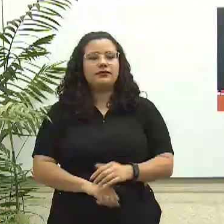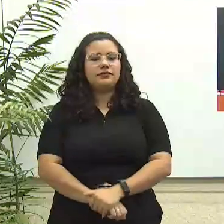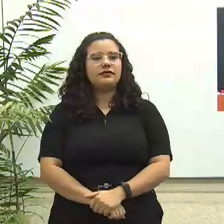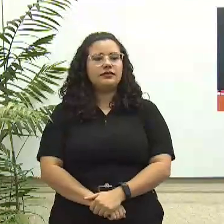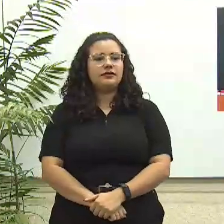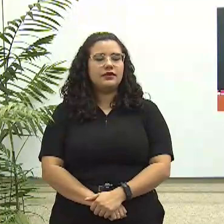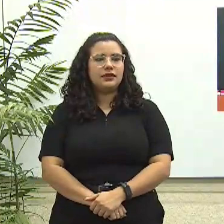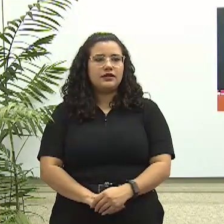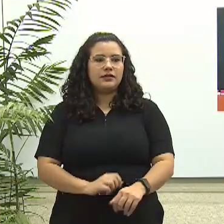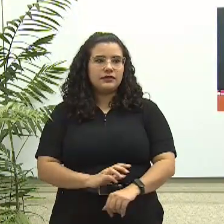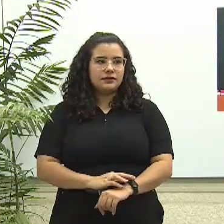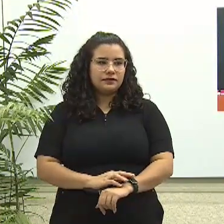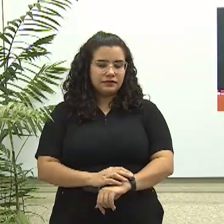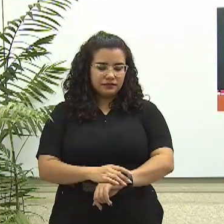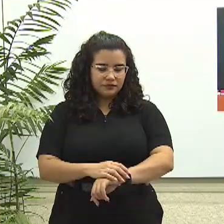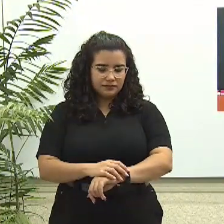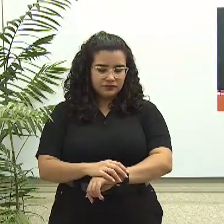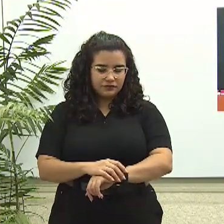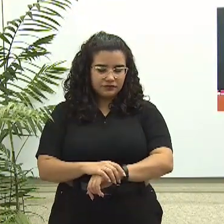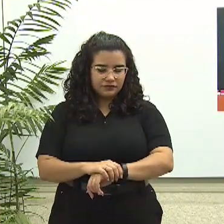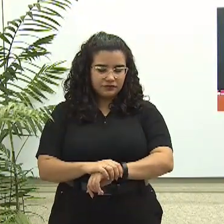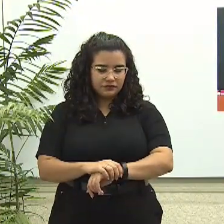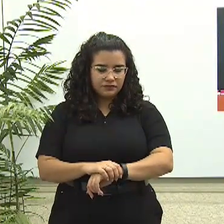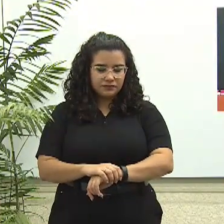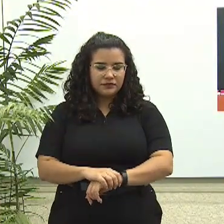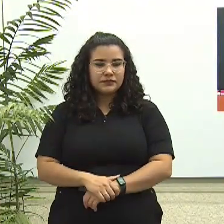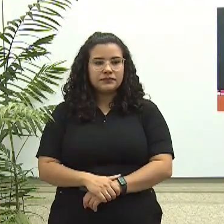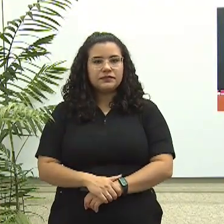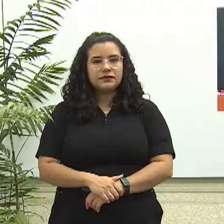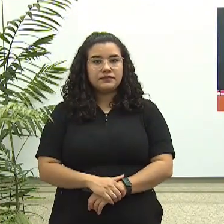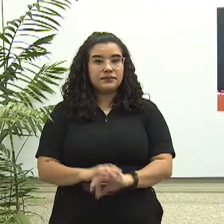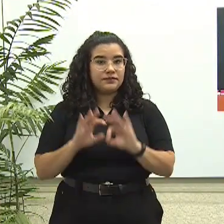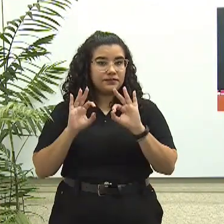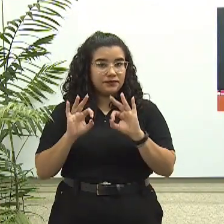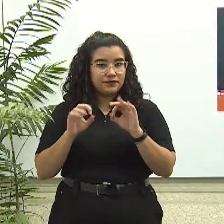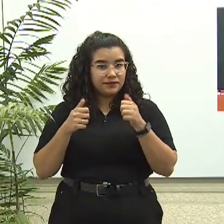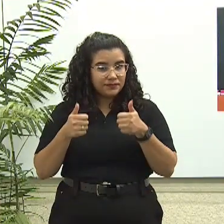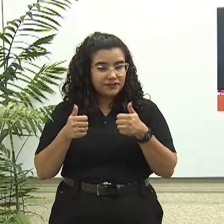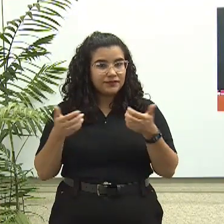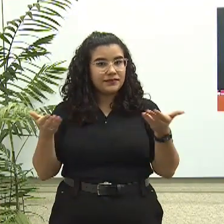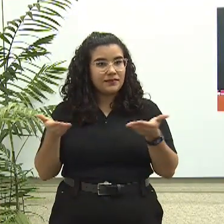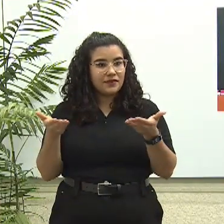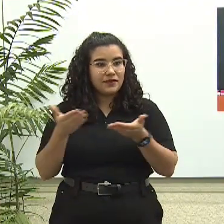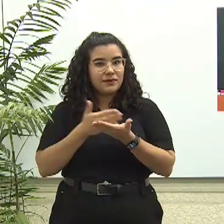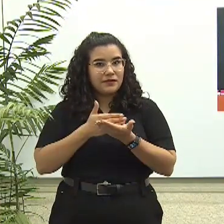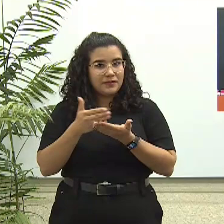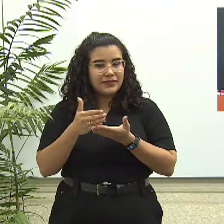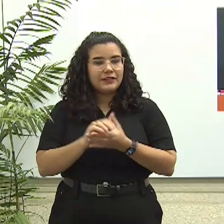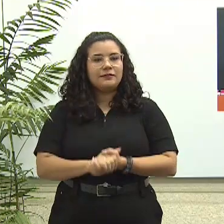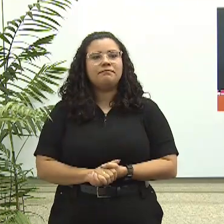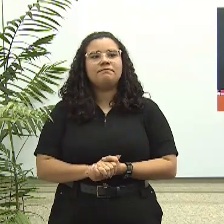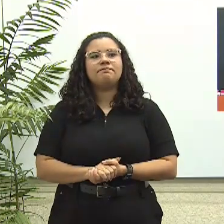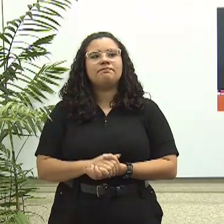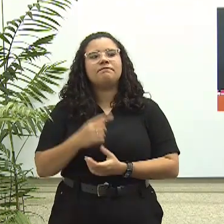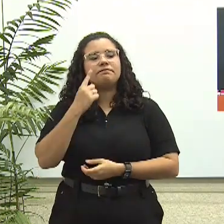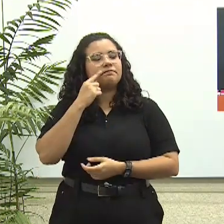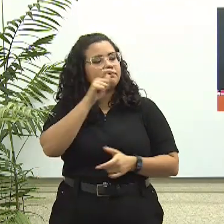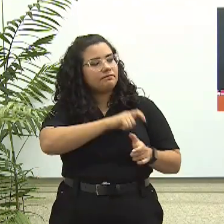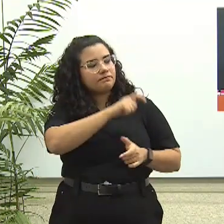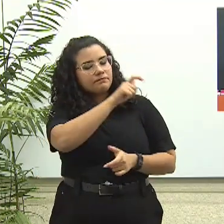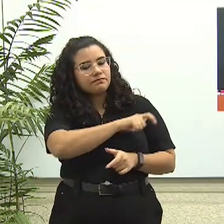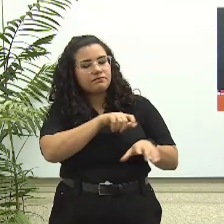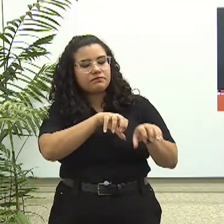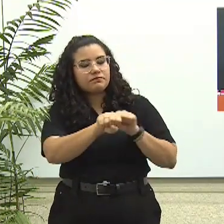gentileza eh muito bem pessoal então vamos lá eu vou falar aqui as formações